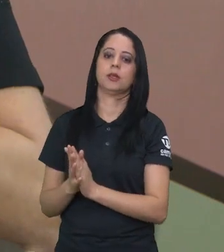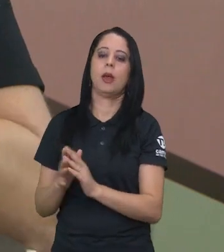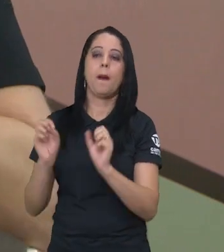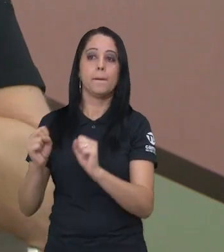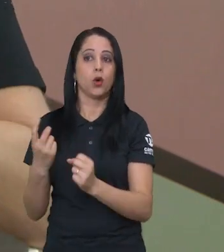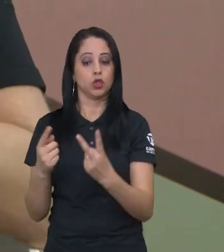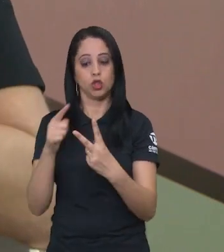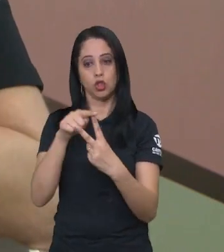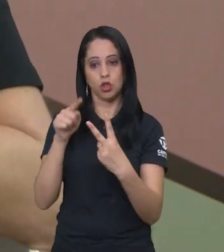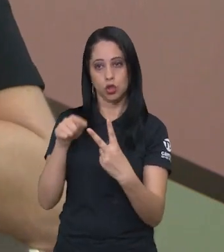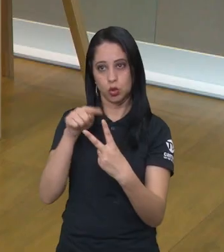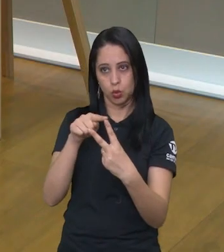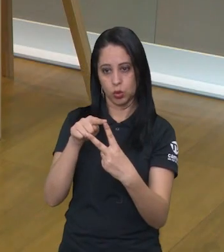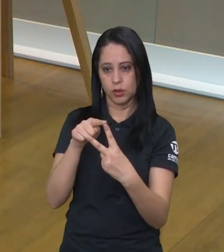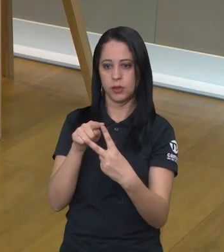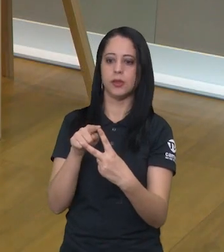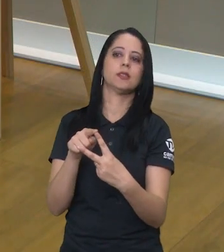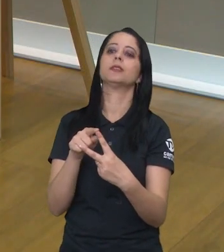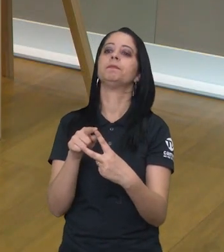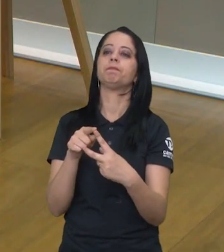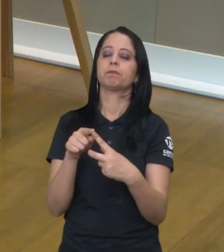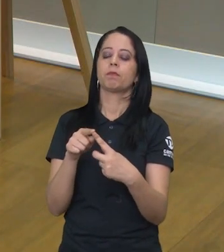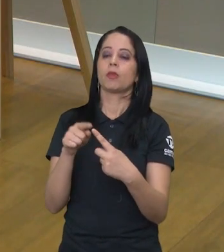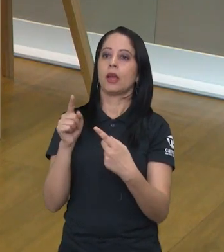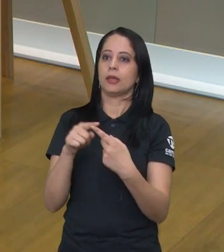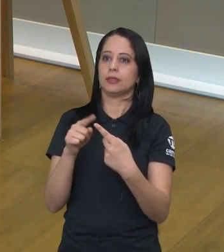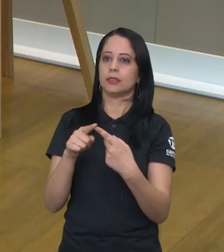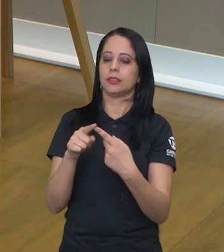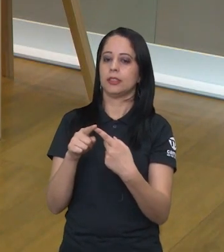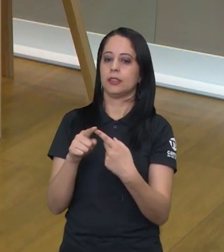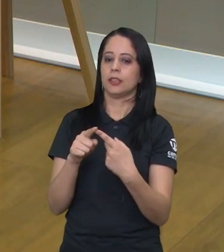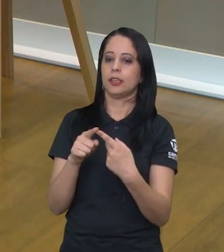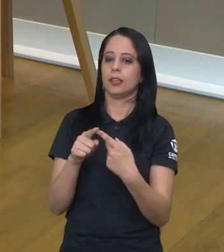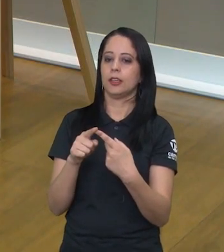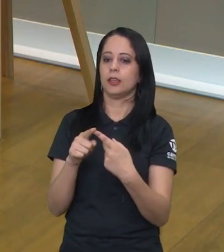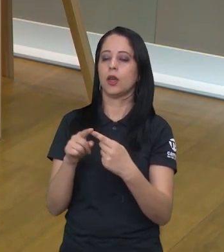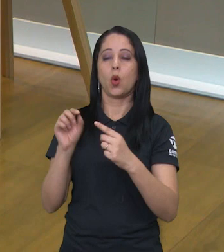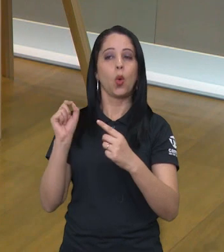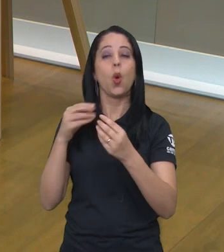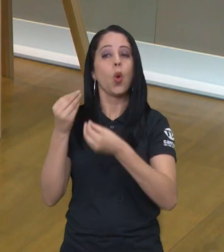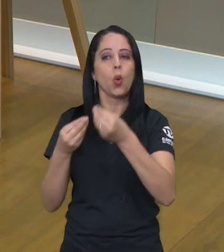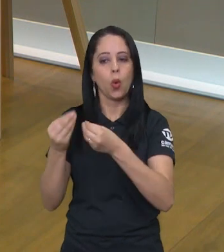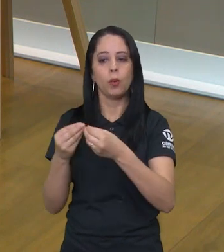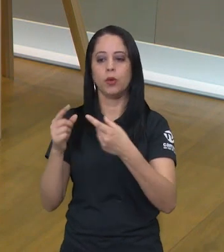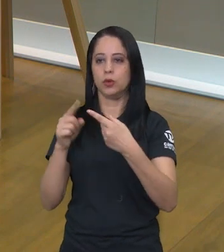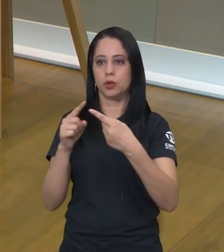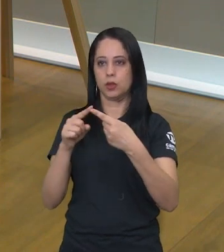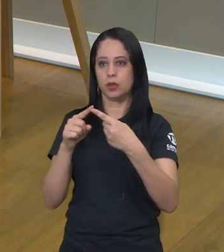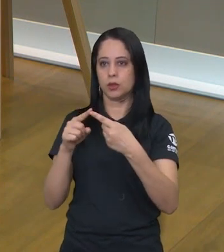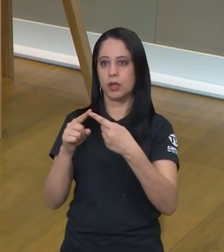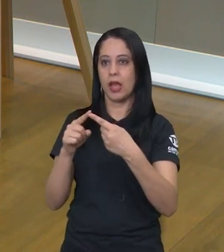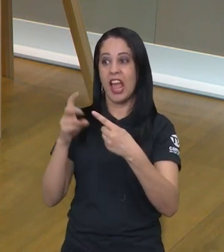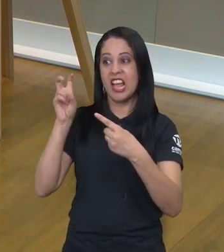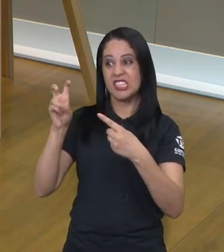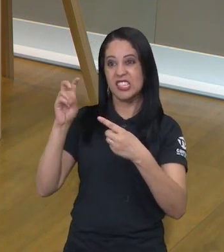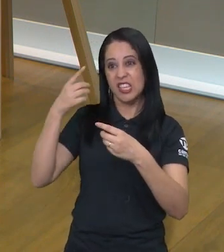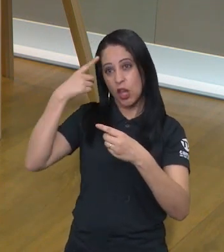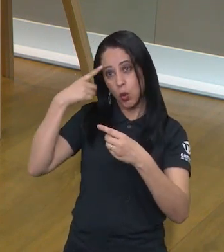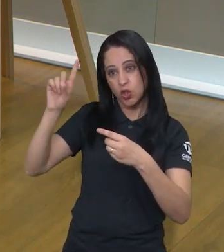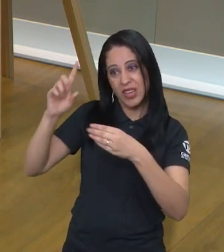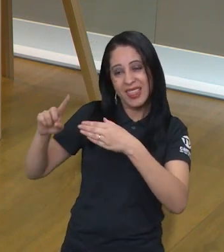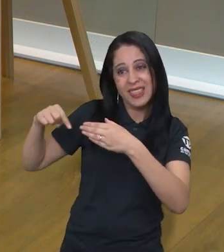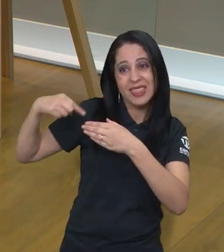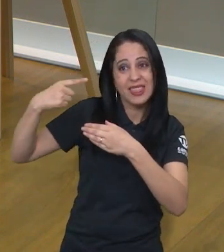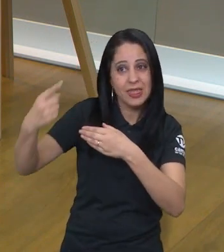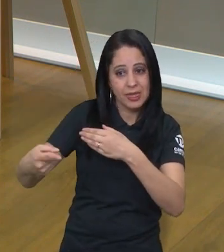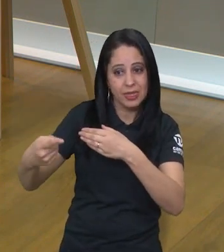2 coisas, ou faz a transferência a fresco, que a gente fala, né? Então você pegou, formou um embrião, no 5º dia, depois que ela fez